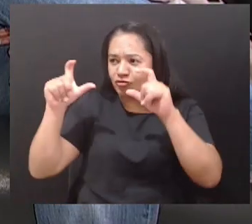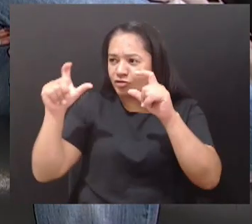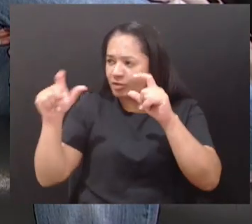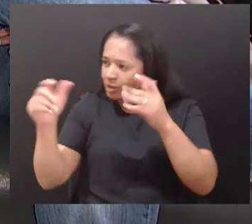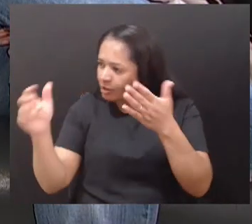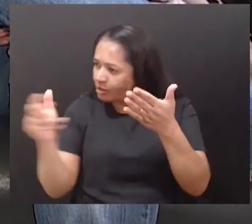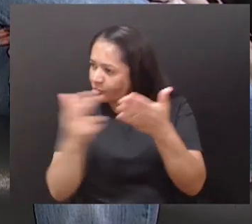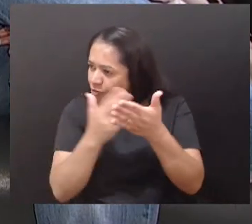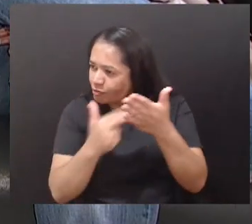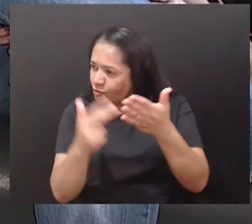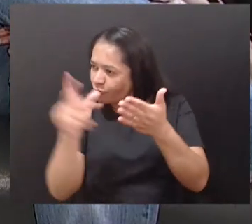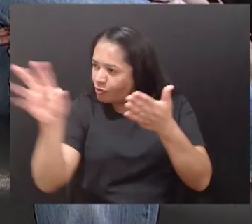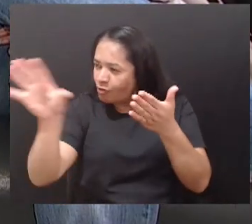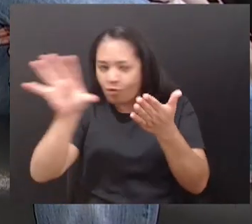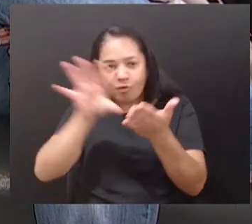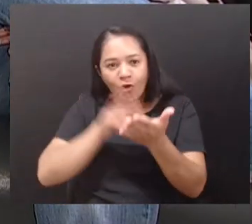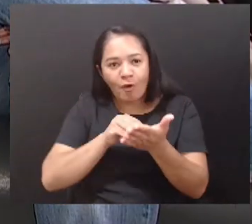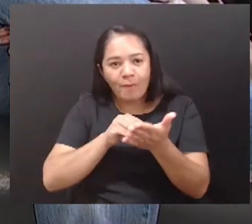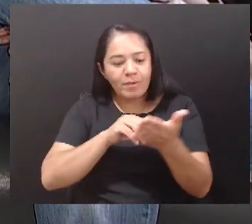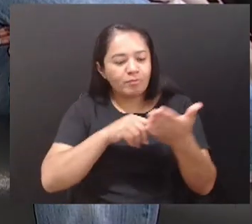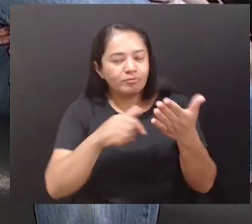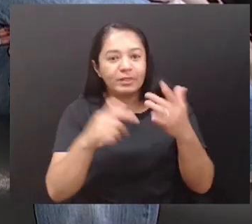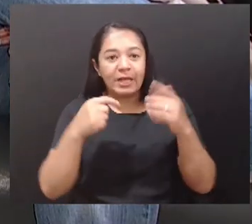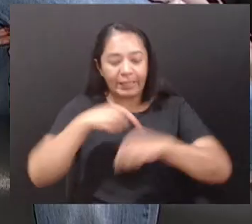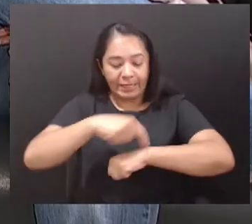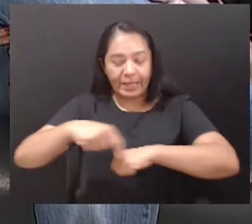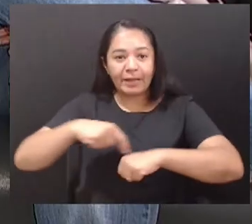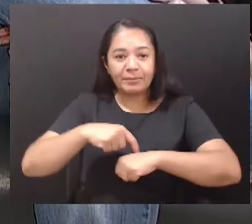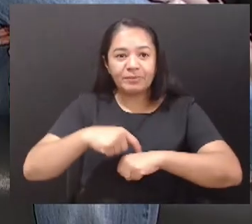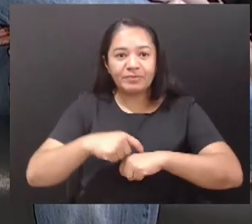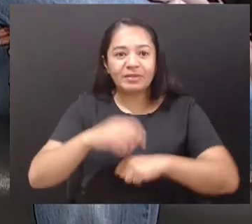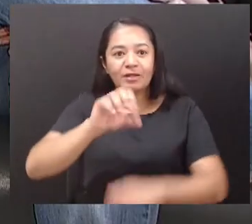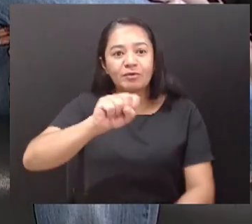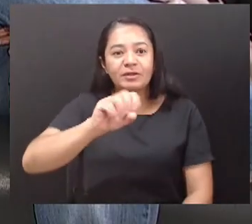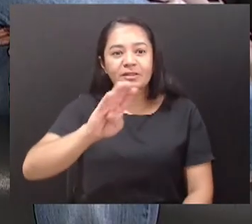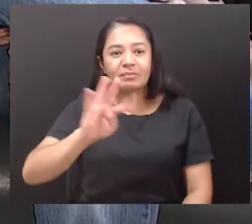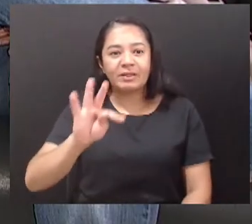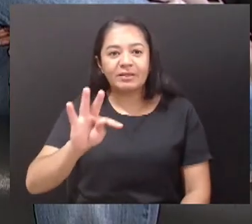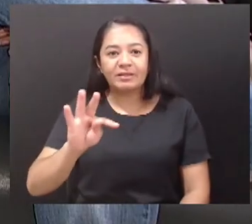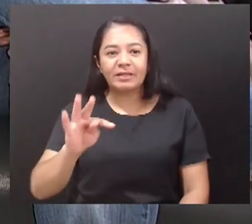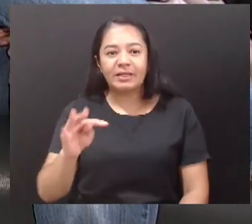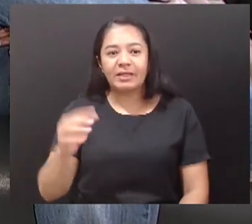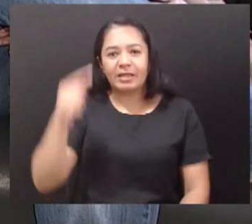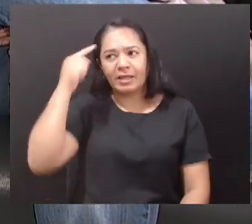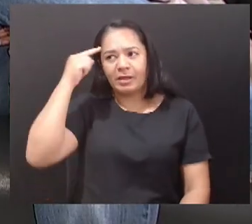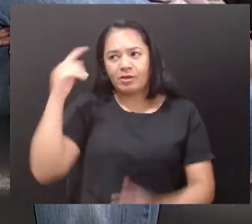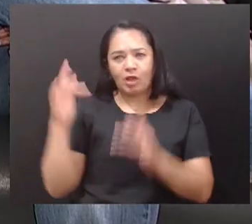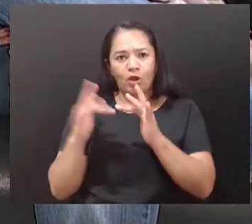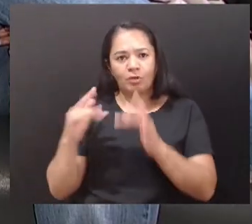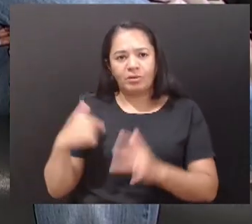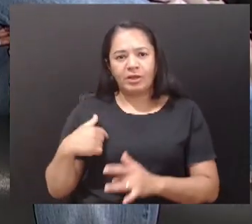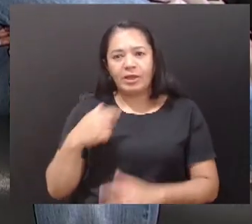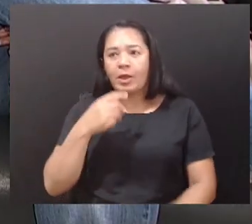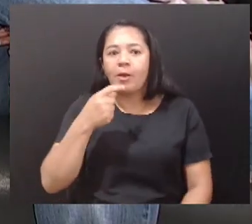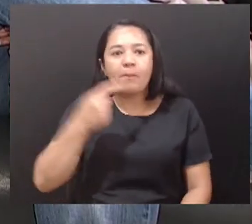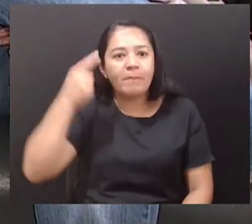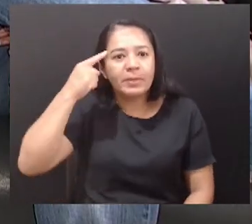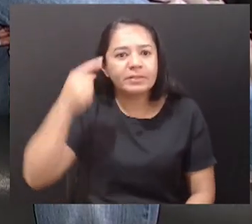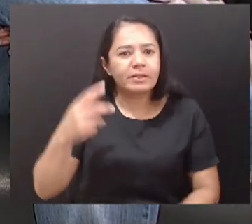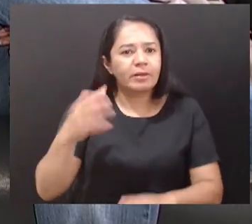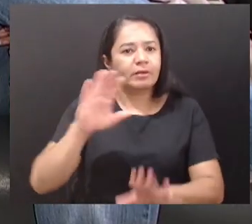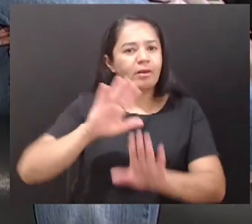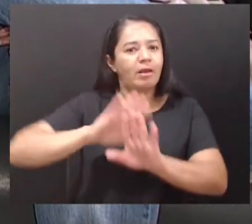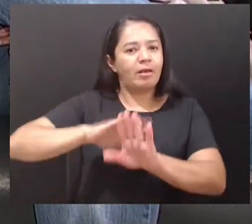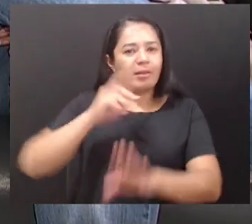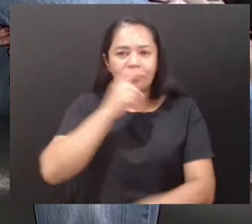em seguida, o pessoal da SBT entrou em contato. Eu até achei que alguém estava fazendo uma gracinha, né? Olha, gente, ele mandava o release